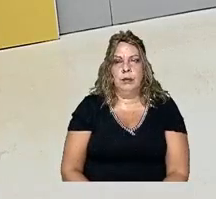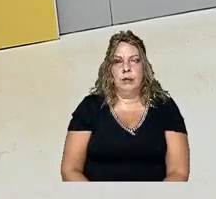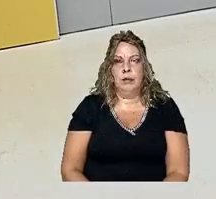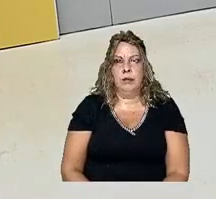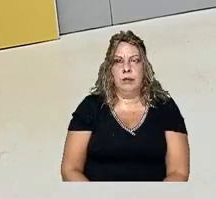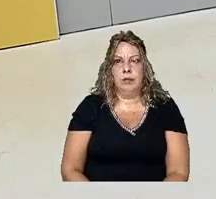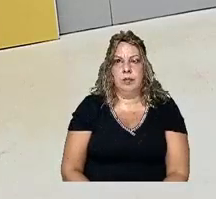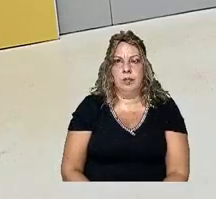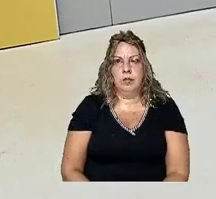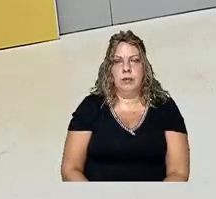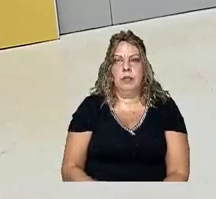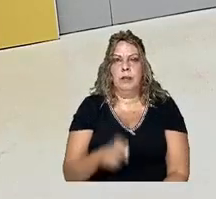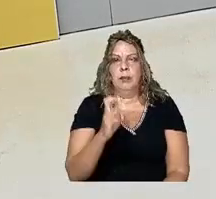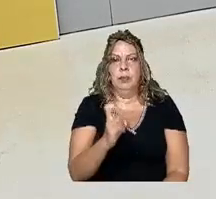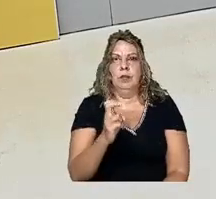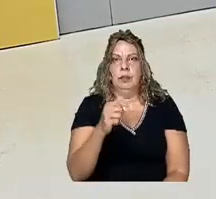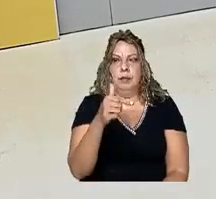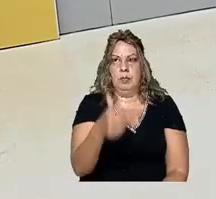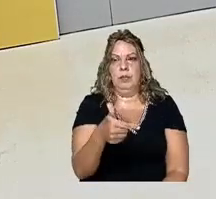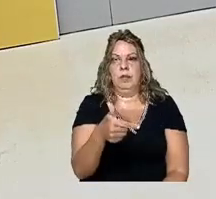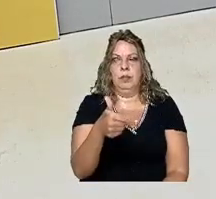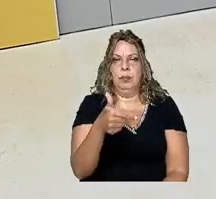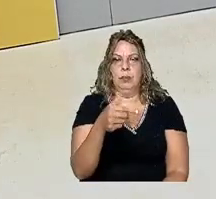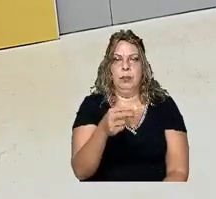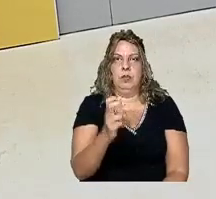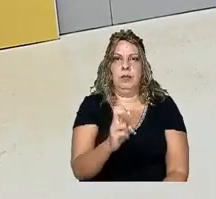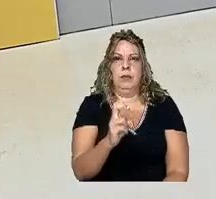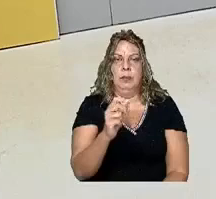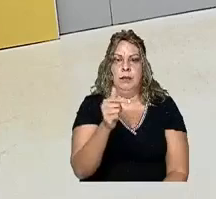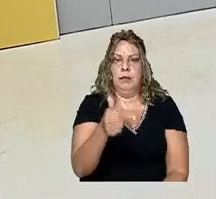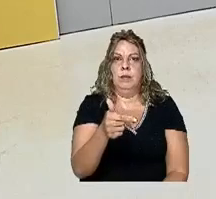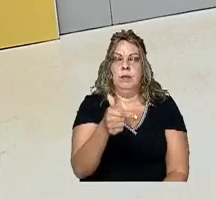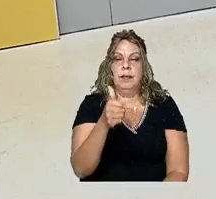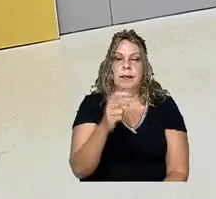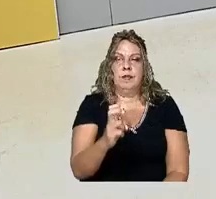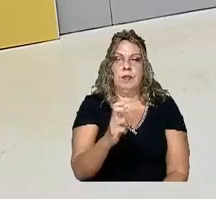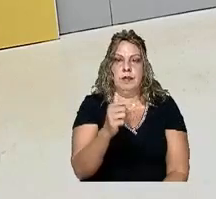uma bolinha. Agora 52, 52,